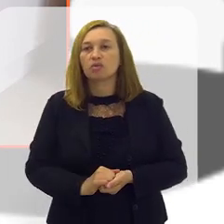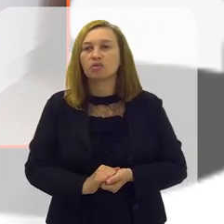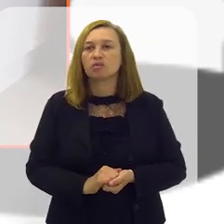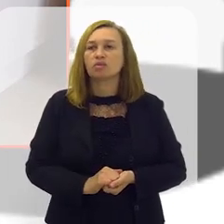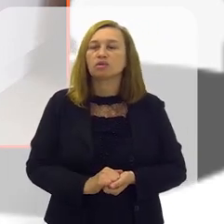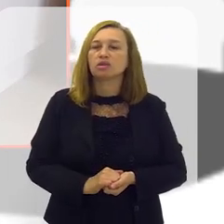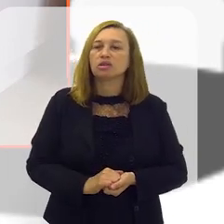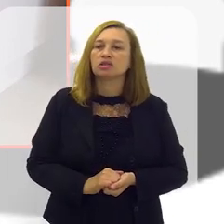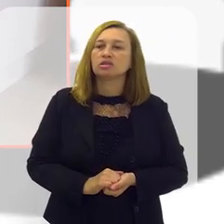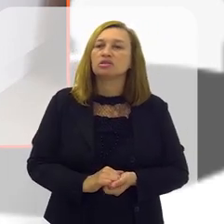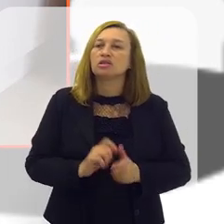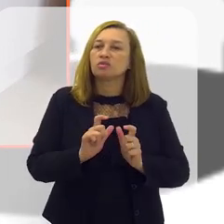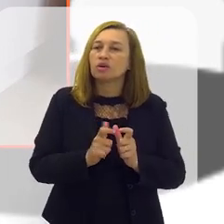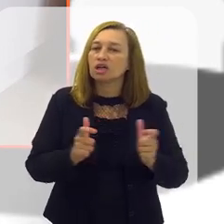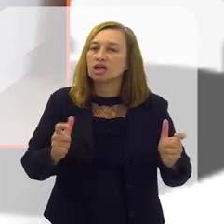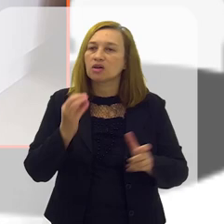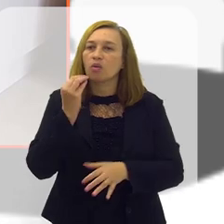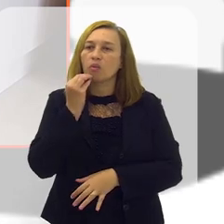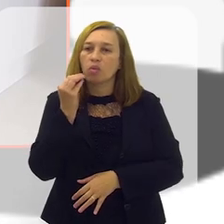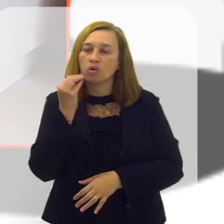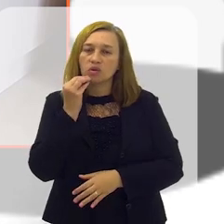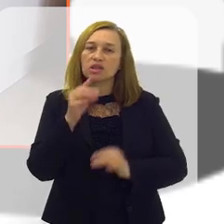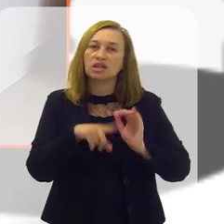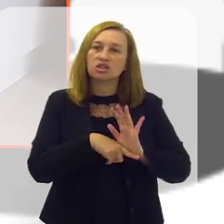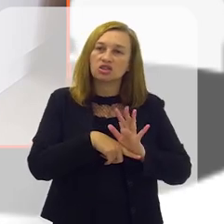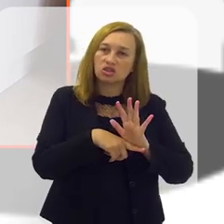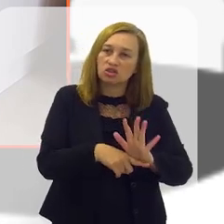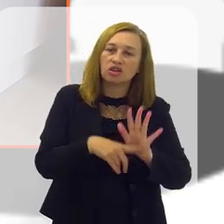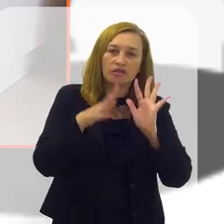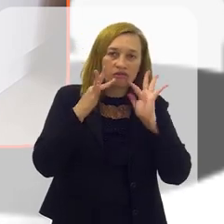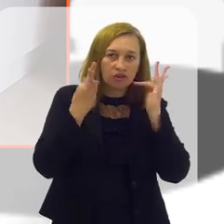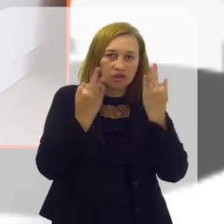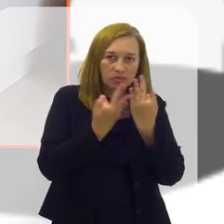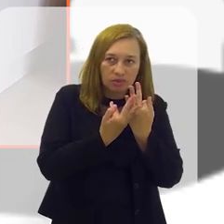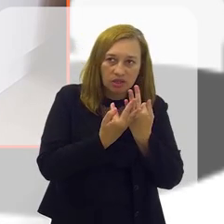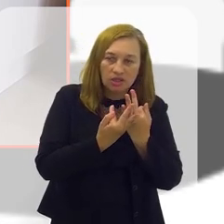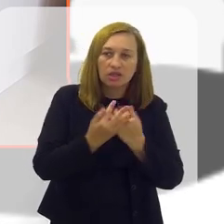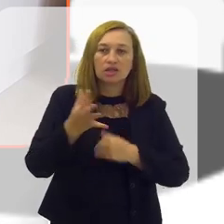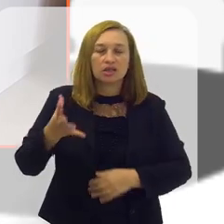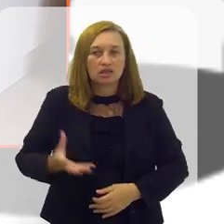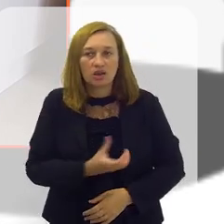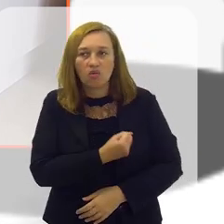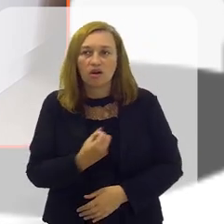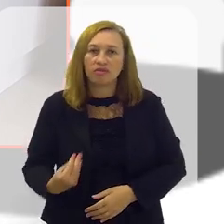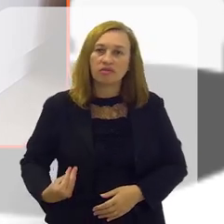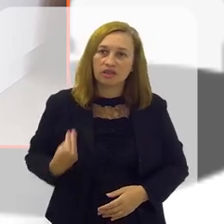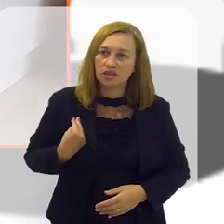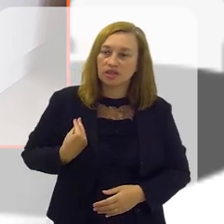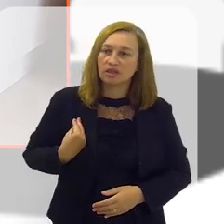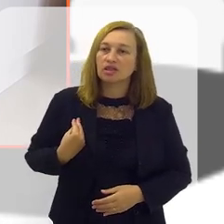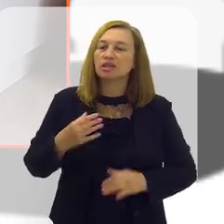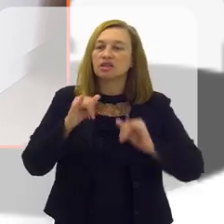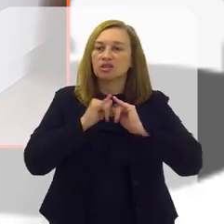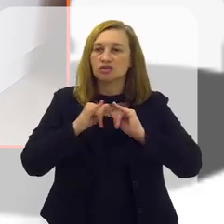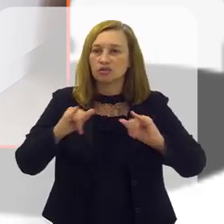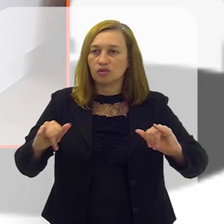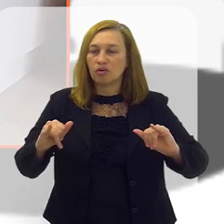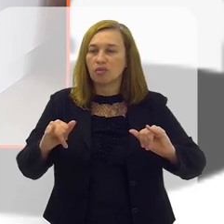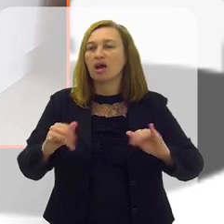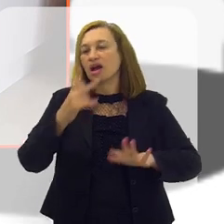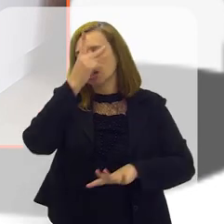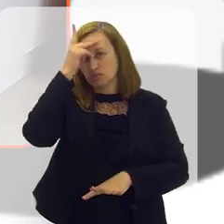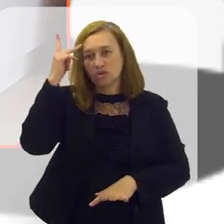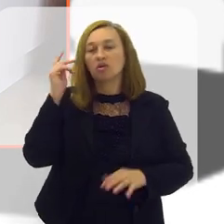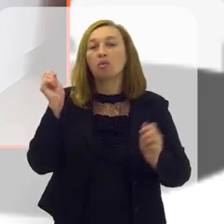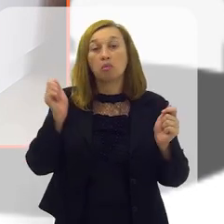A gente tem uma grande chance de ajudar famílias, de salvar vidas, de